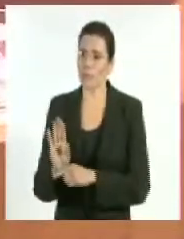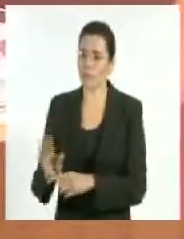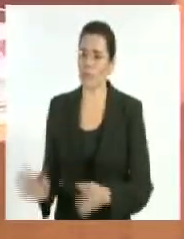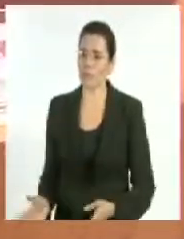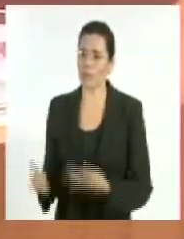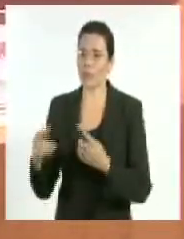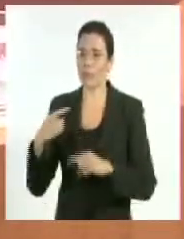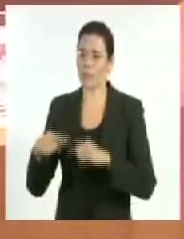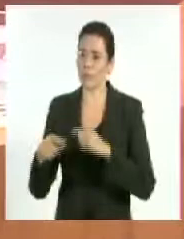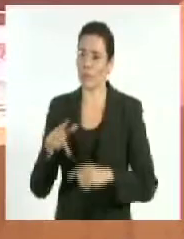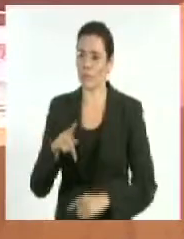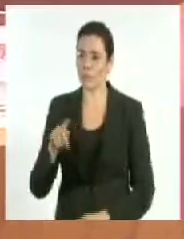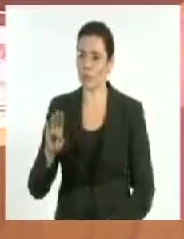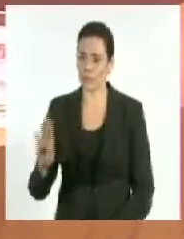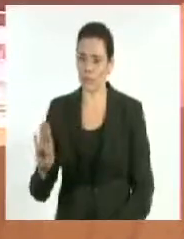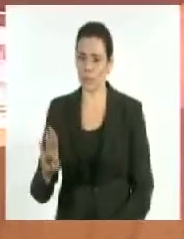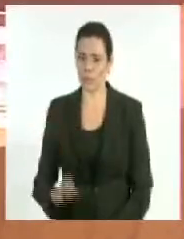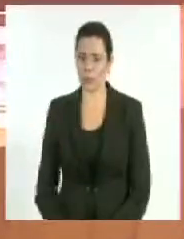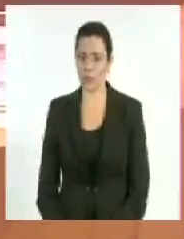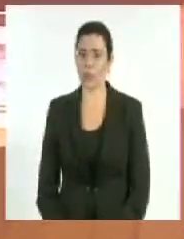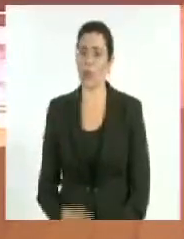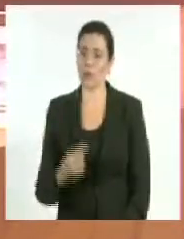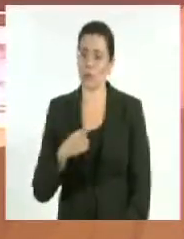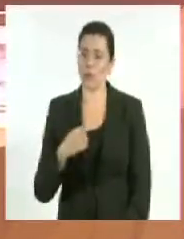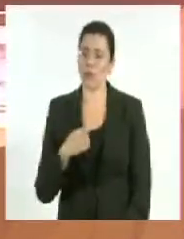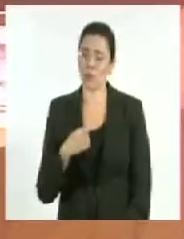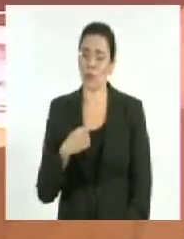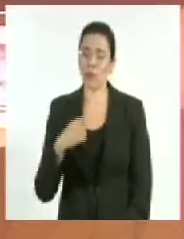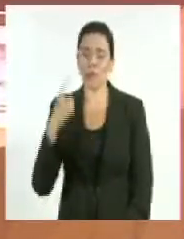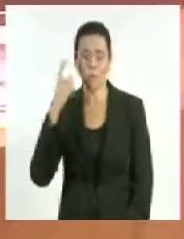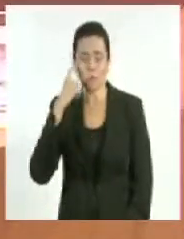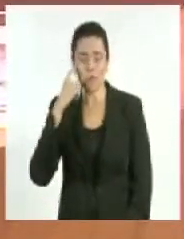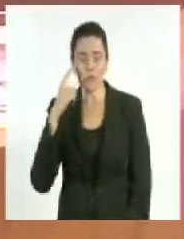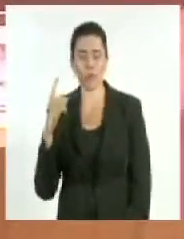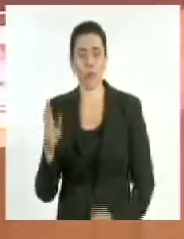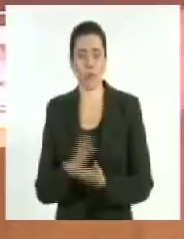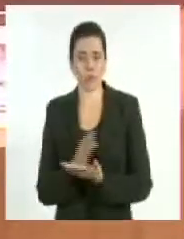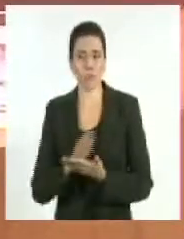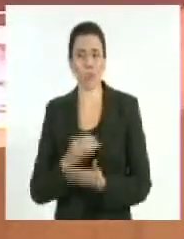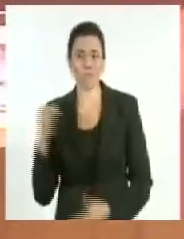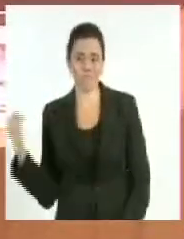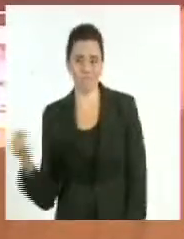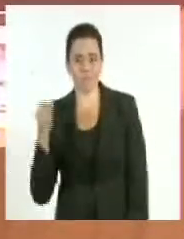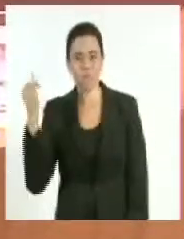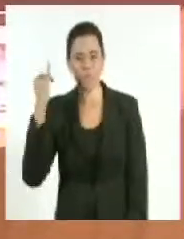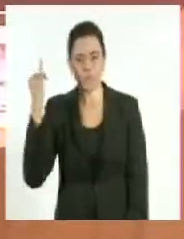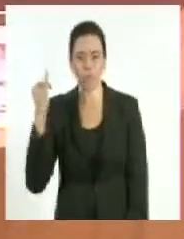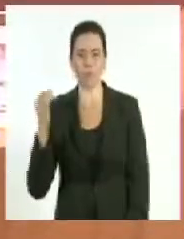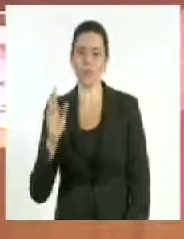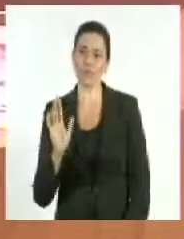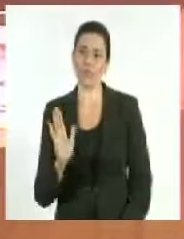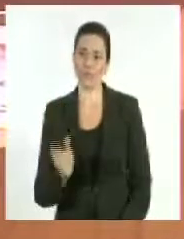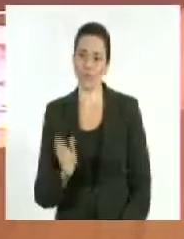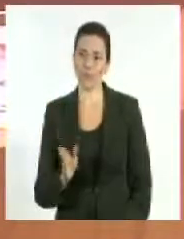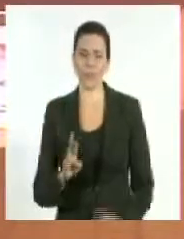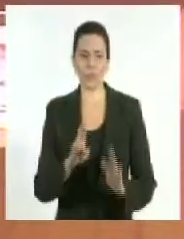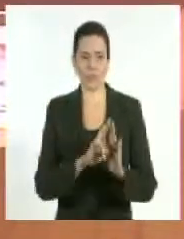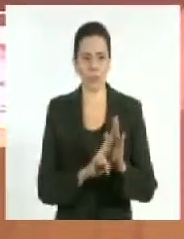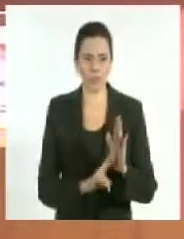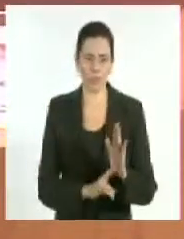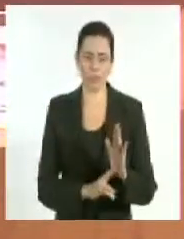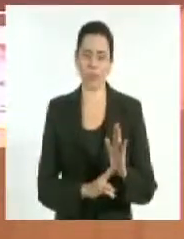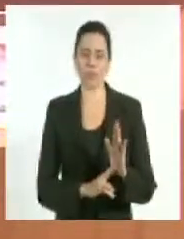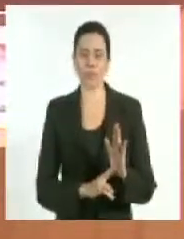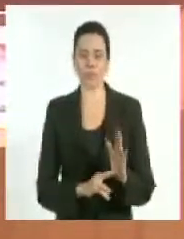dentre essas receitas, que eu acho que são fundamentais, que já foram regulamentadas por outros estados da Federação, Eu cito um projeto